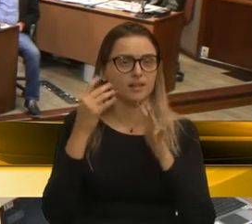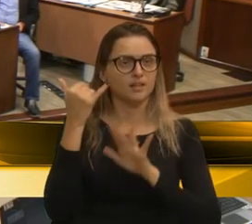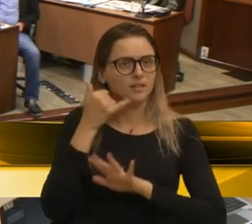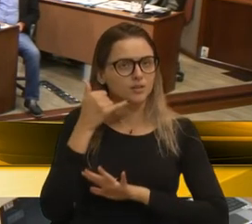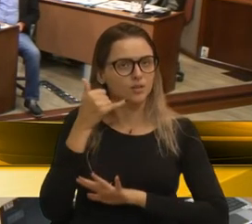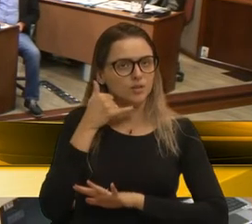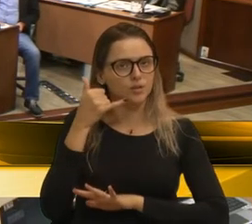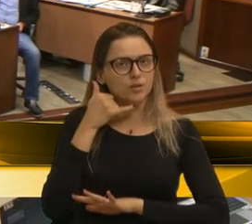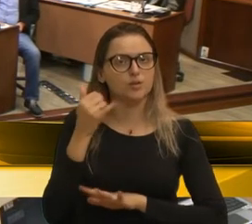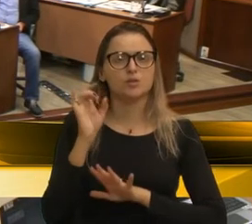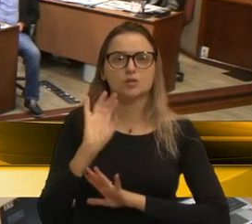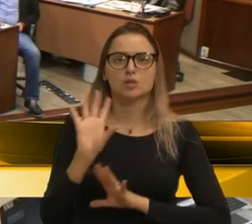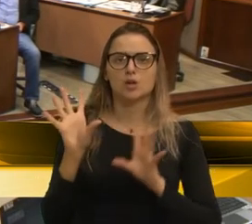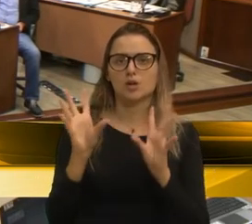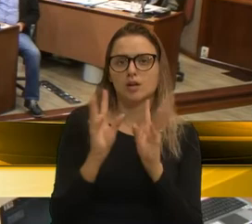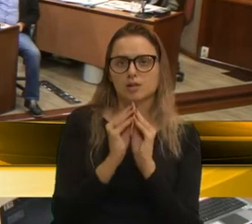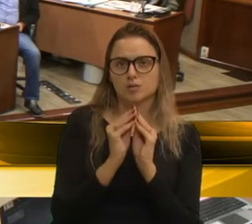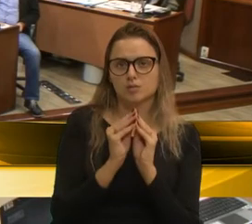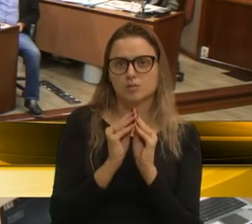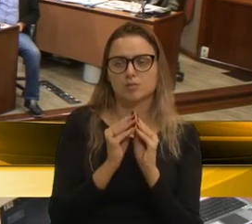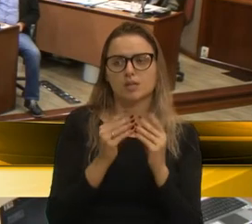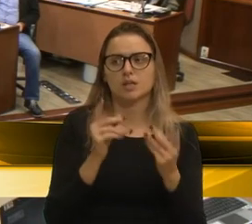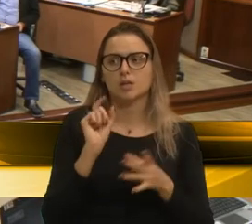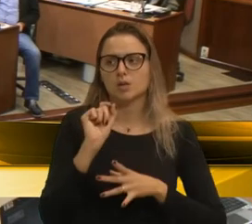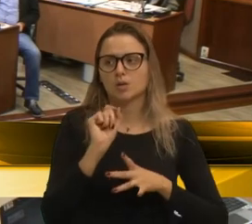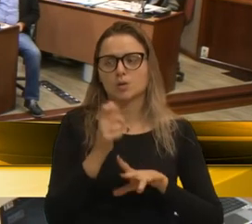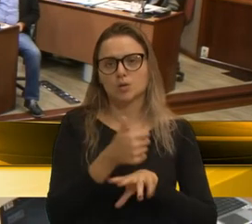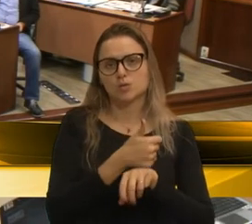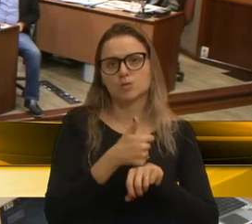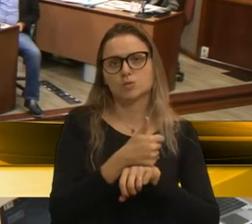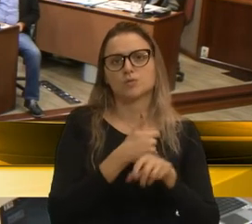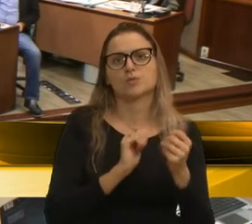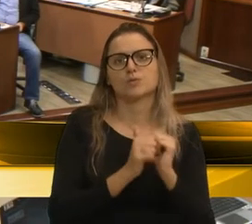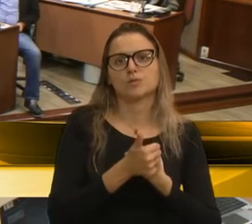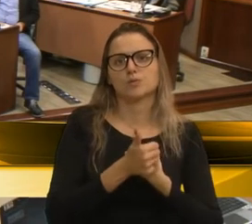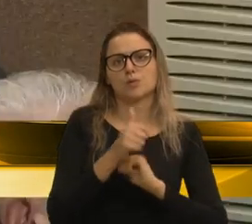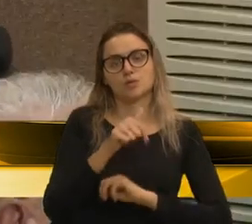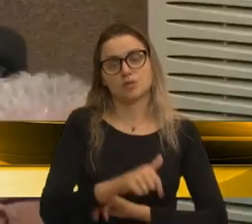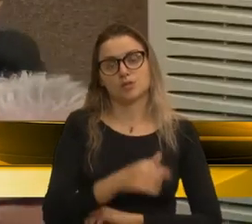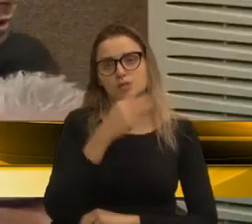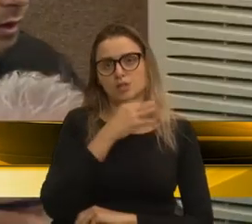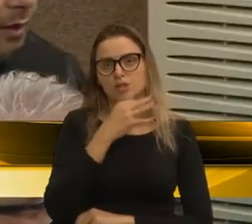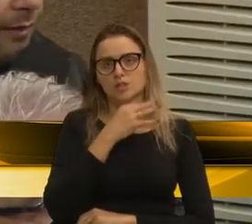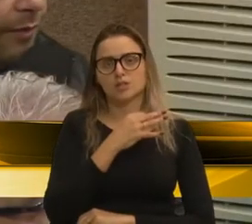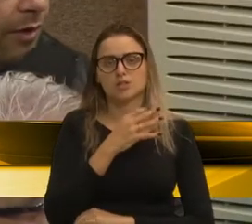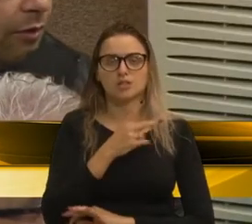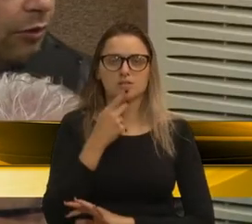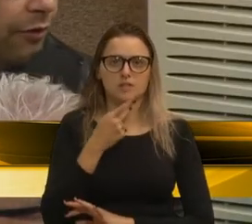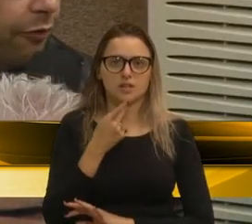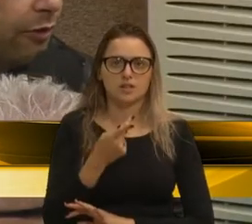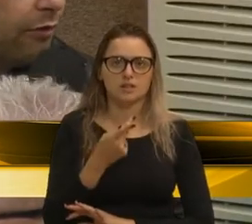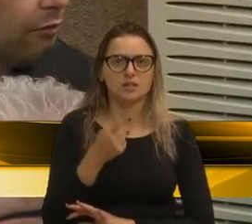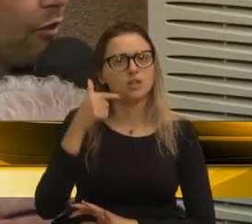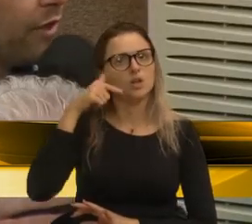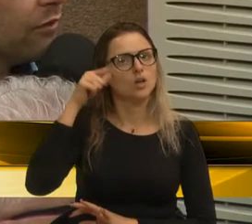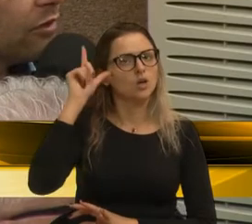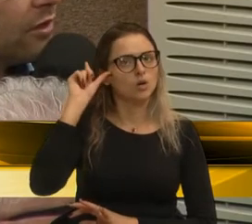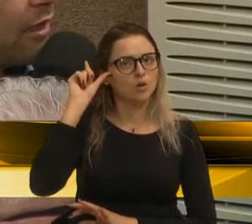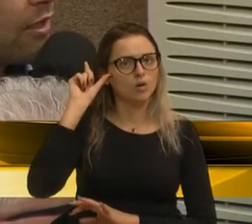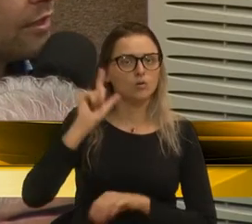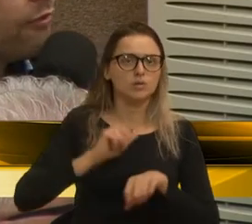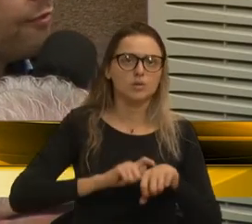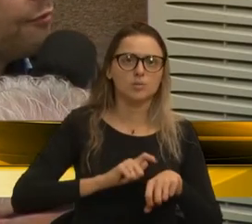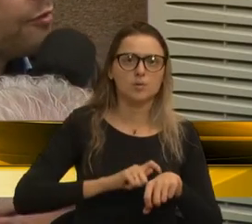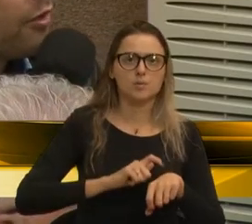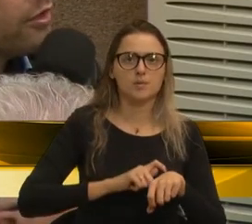Eu acho que para tentar resumir, vereador Alberto, a indignação do desportista de Caxias do Sul nesse momento, ontem foi o momento de